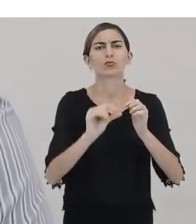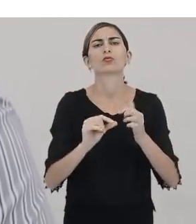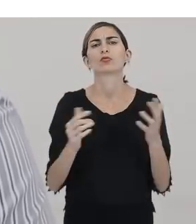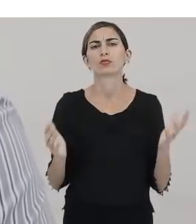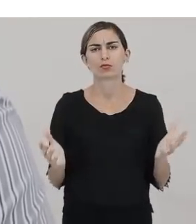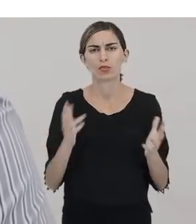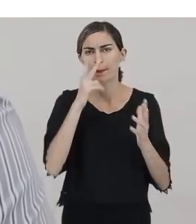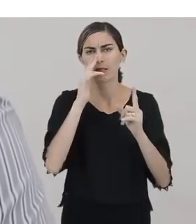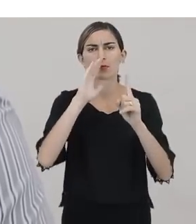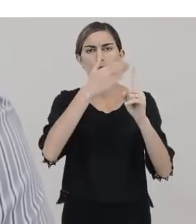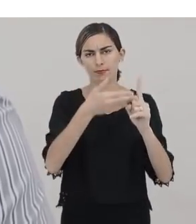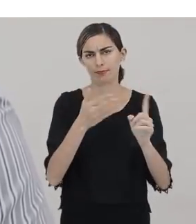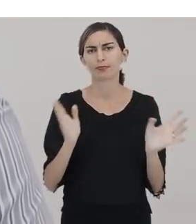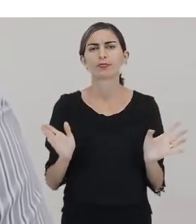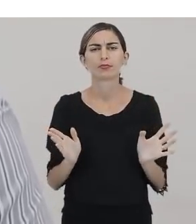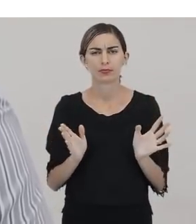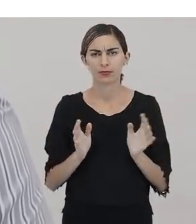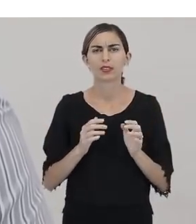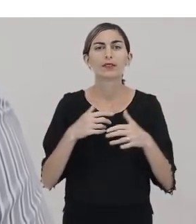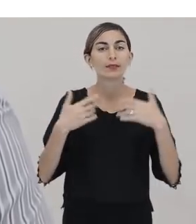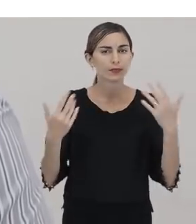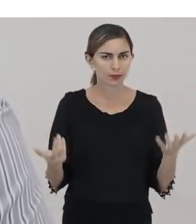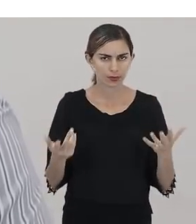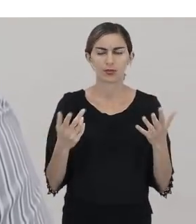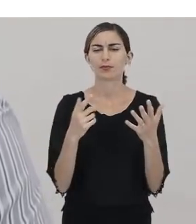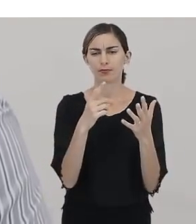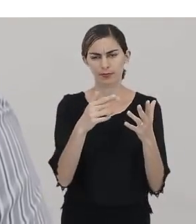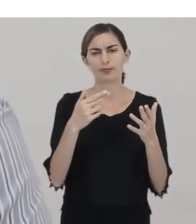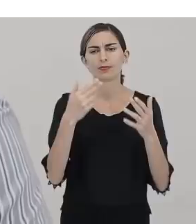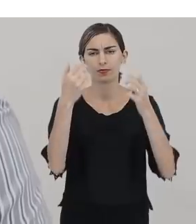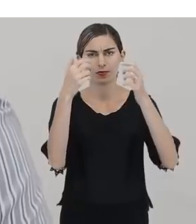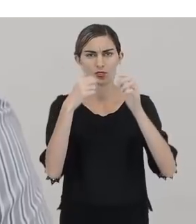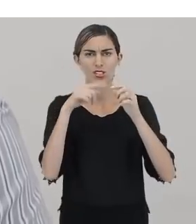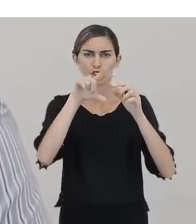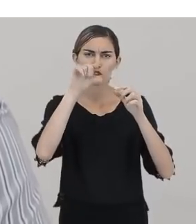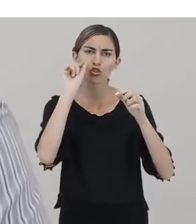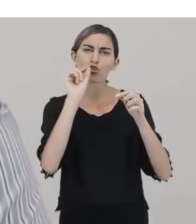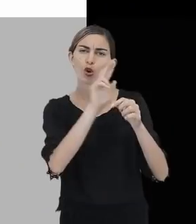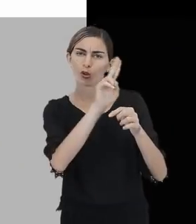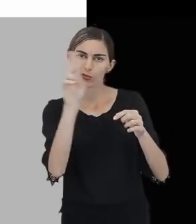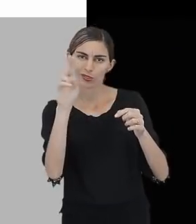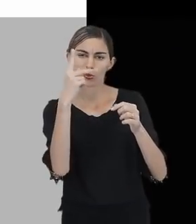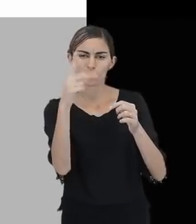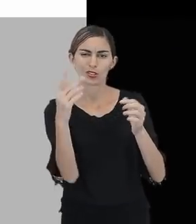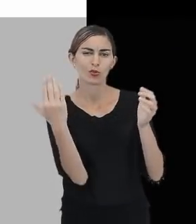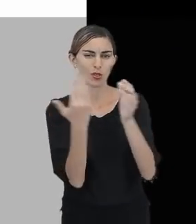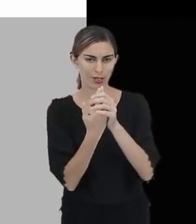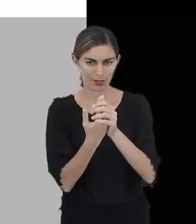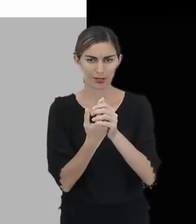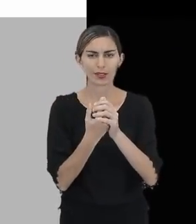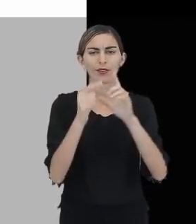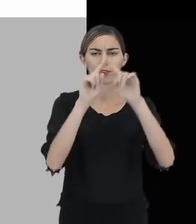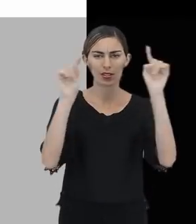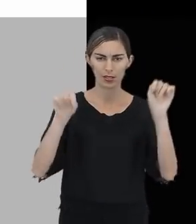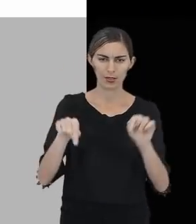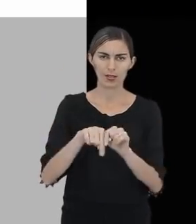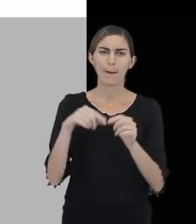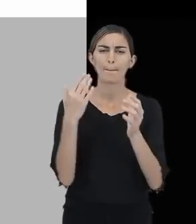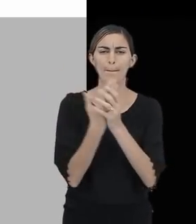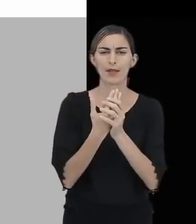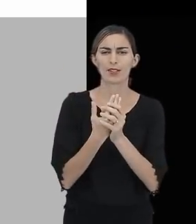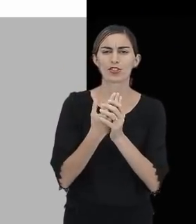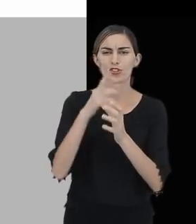referência. Então é dessa forma aqui que você define o nome do seu arquivo. Você vai ter a pasta res,